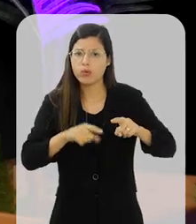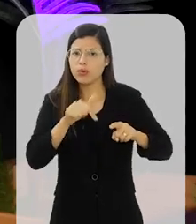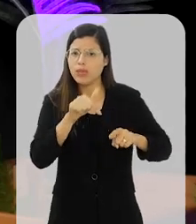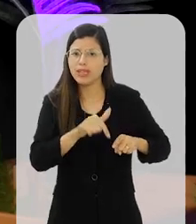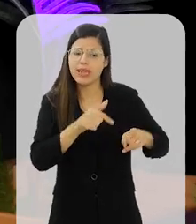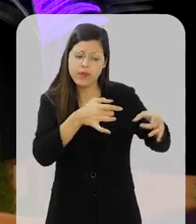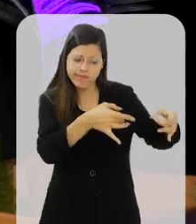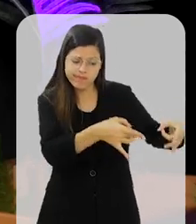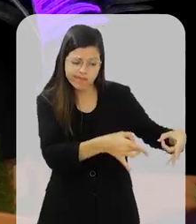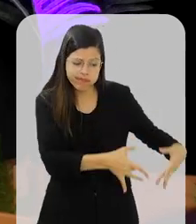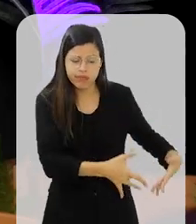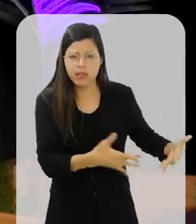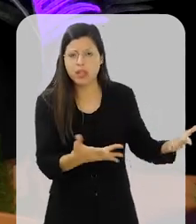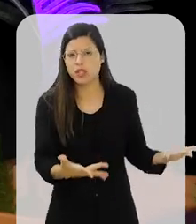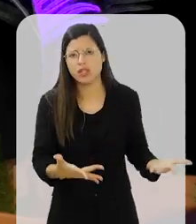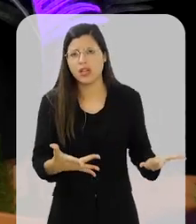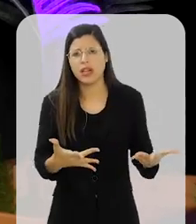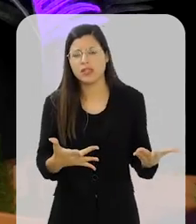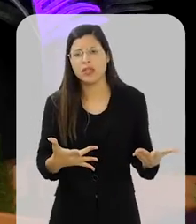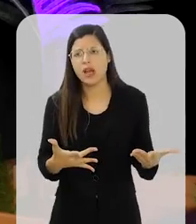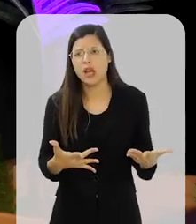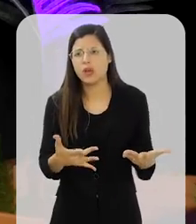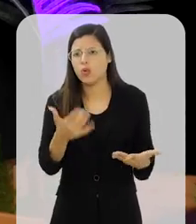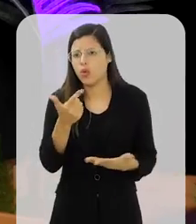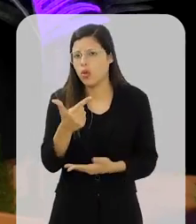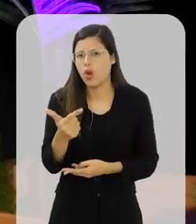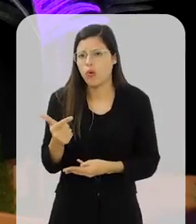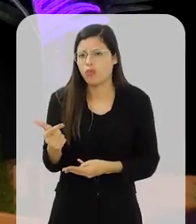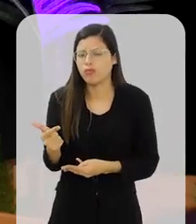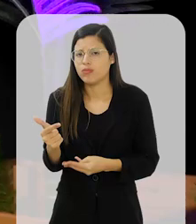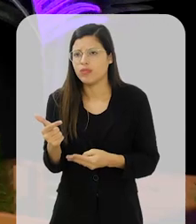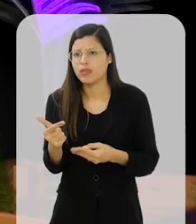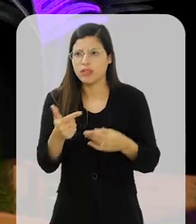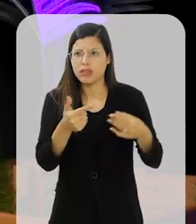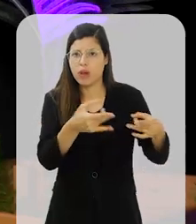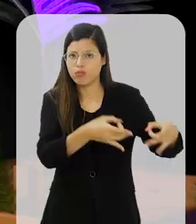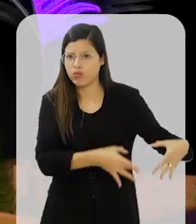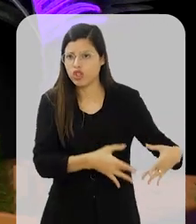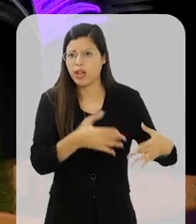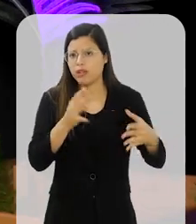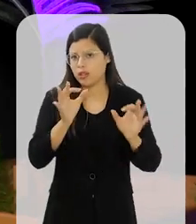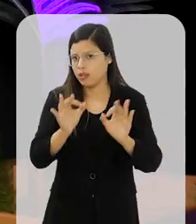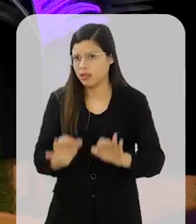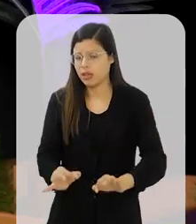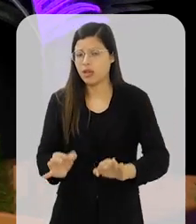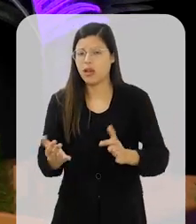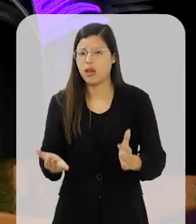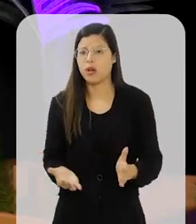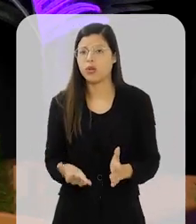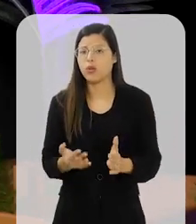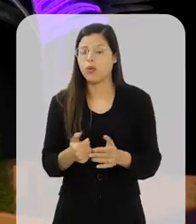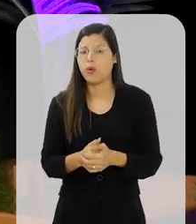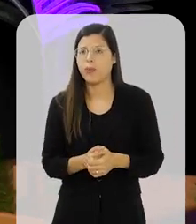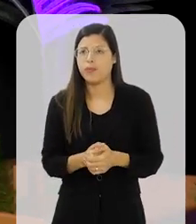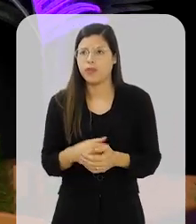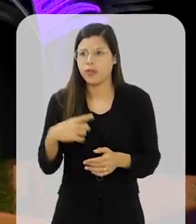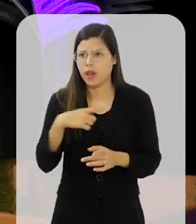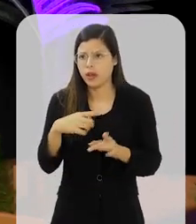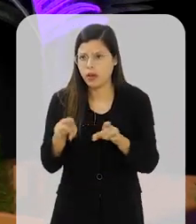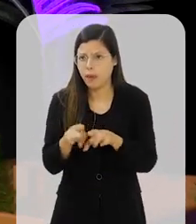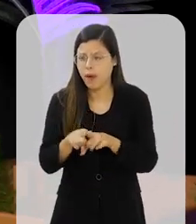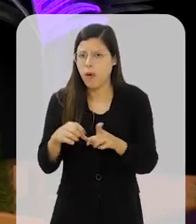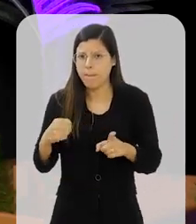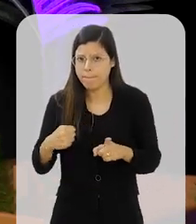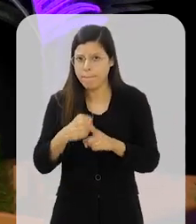descartado, né? Um produto que é negligenciado, é descartado, não tem um descarte adequado, então acaba gerando um